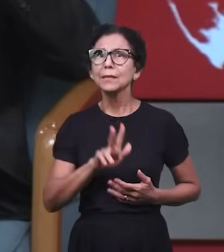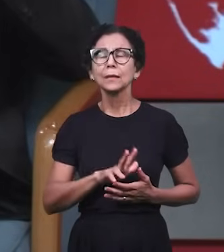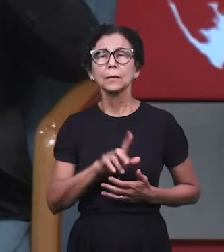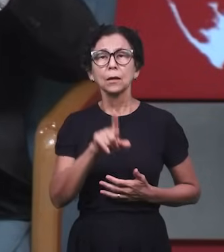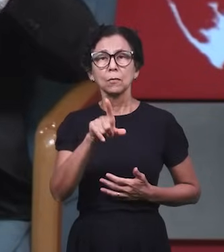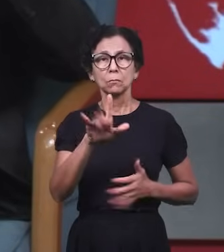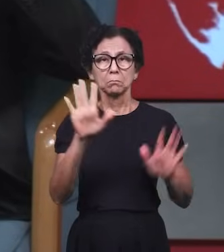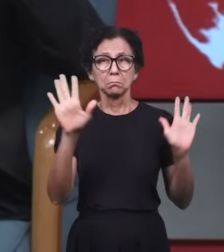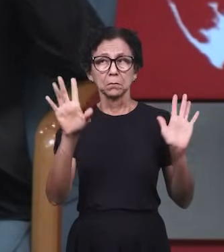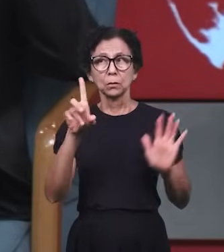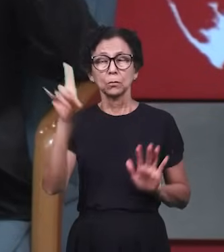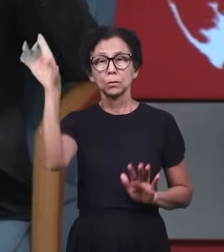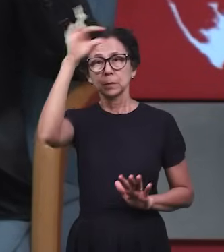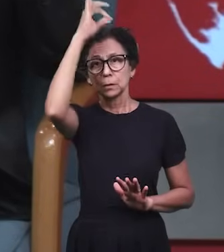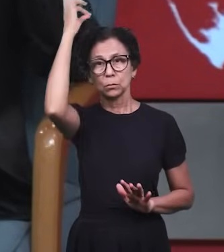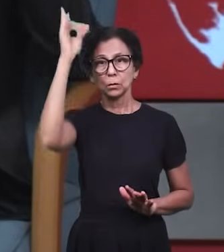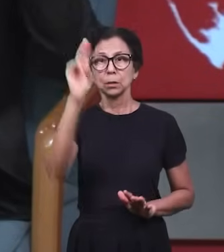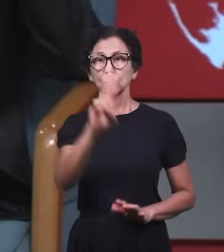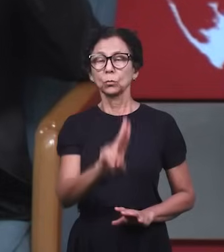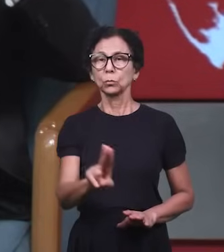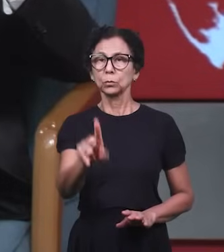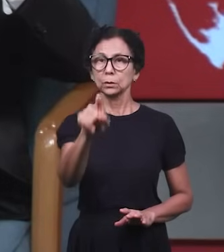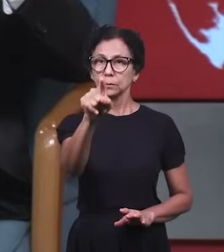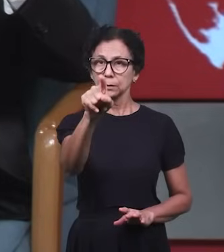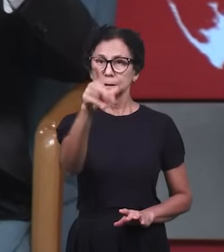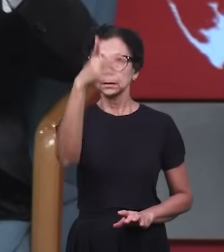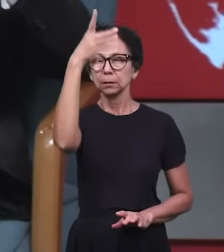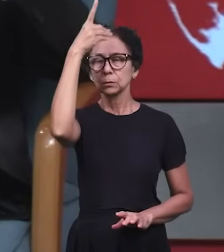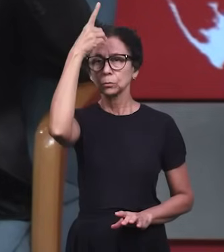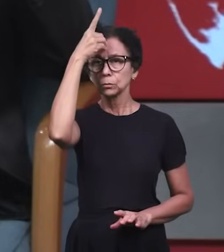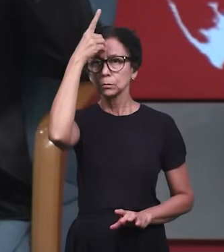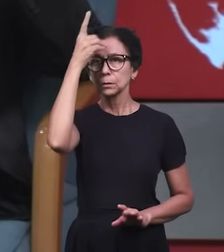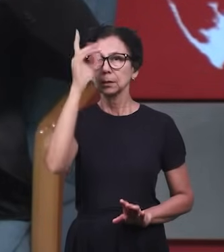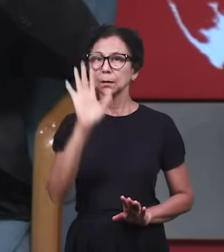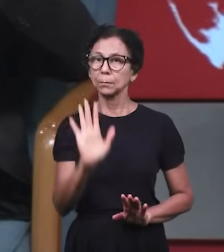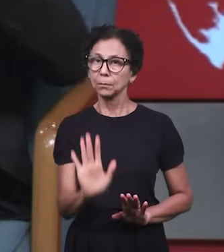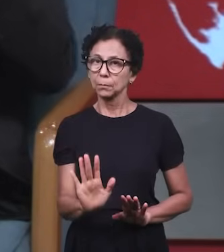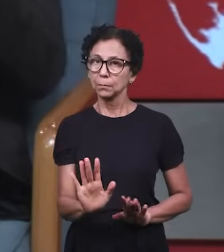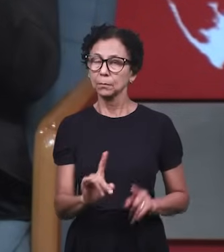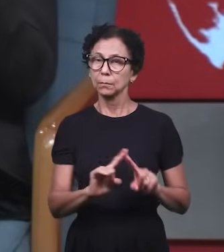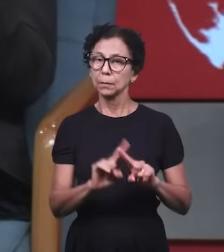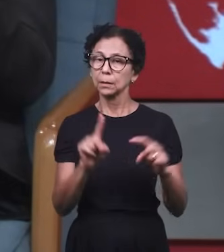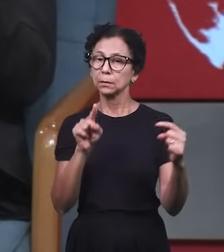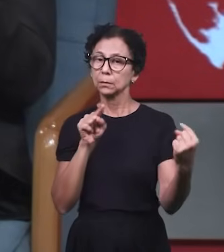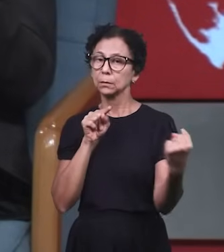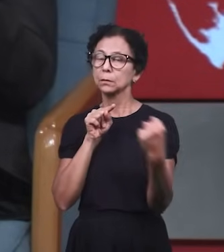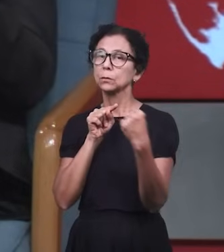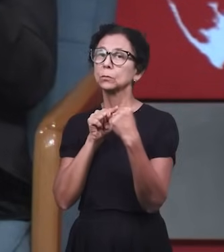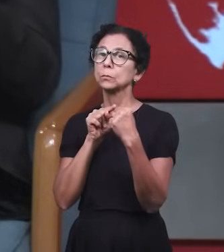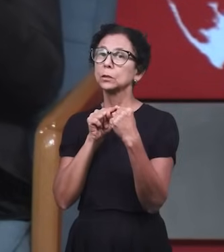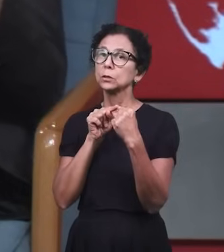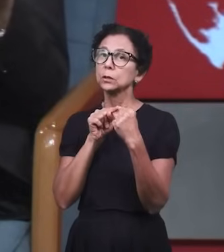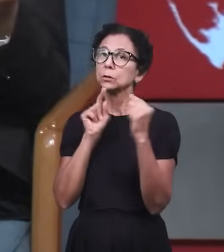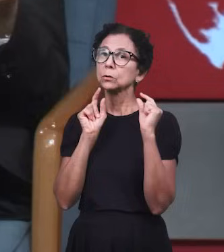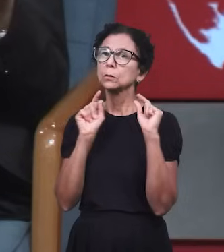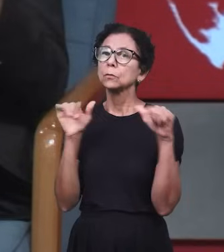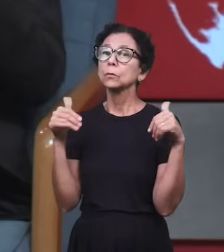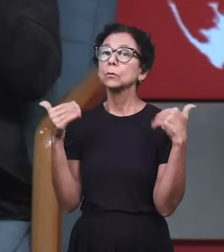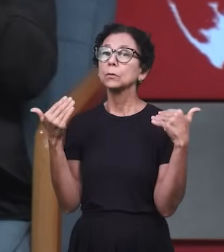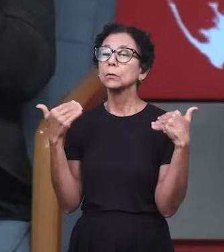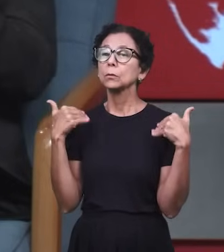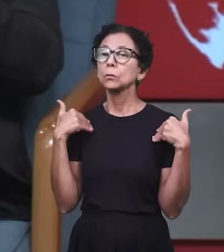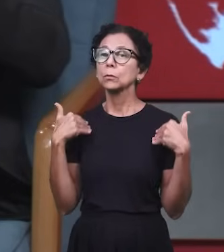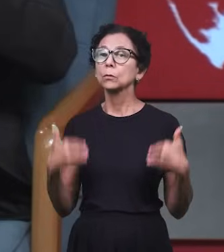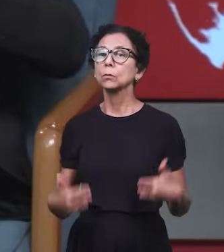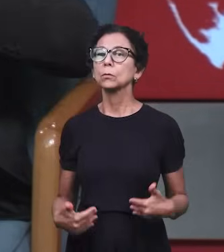tem um dom e o Espírito Santo usa você dentro de um objetivo que é corpo,